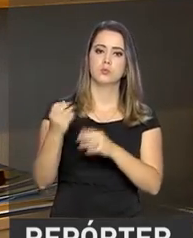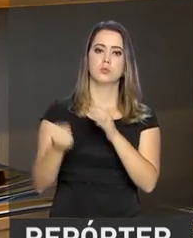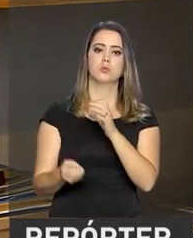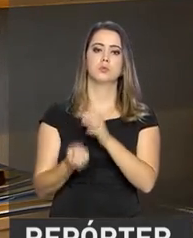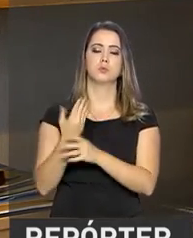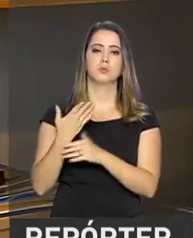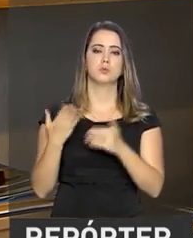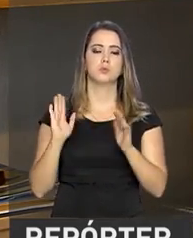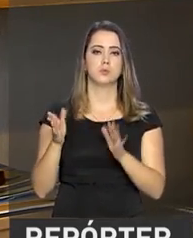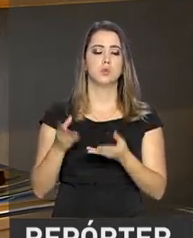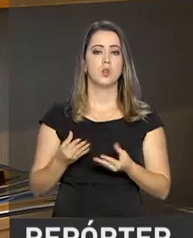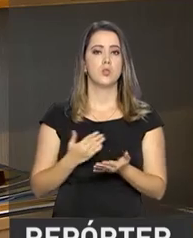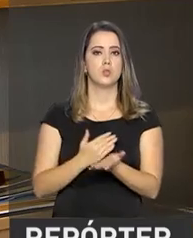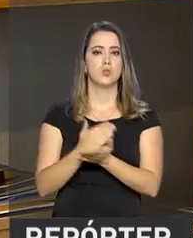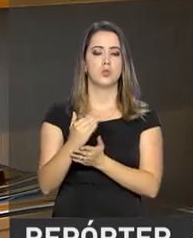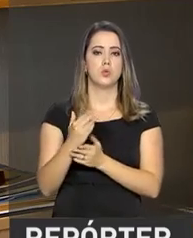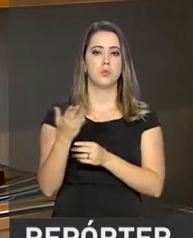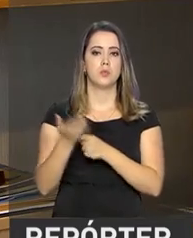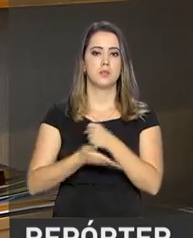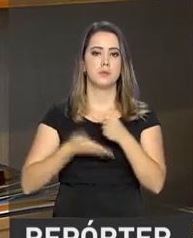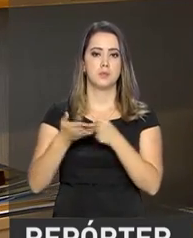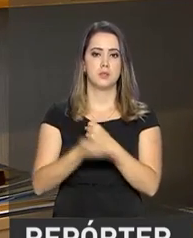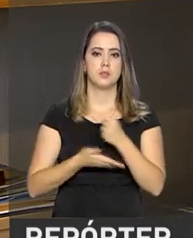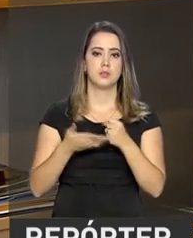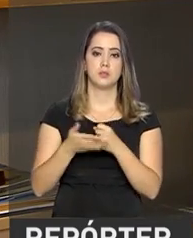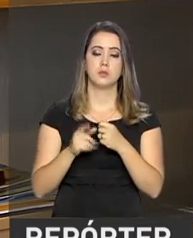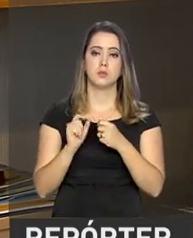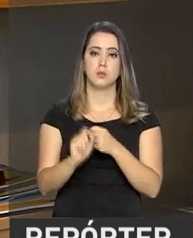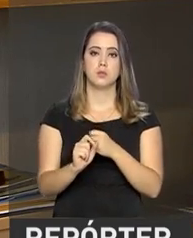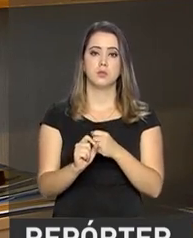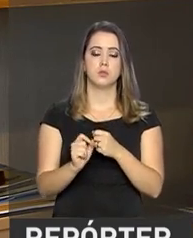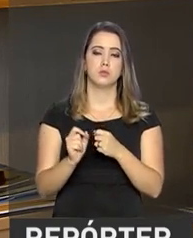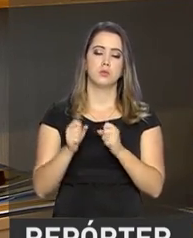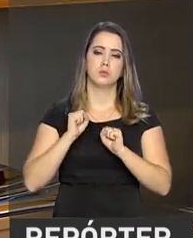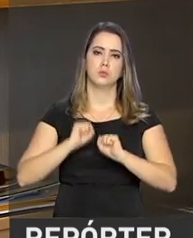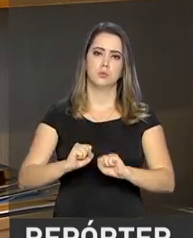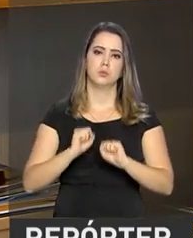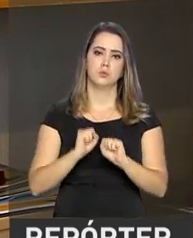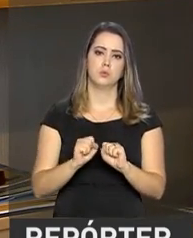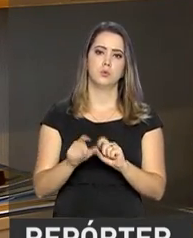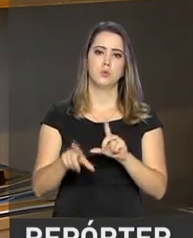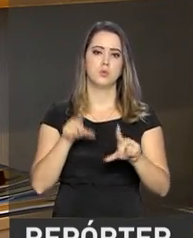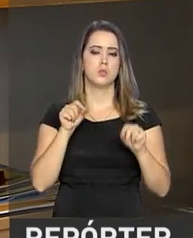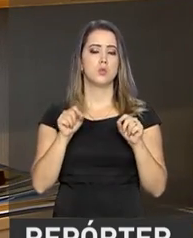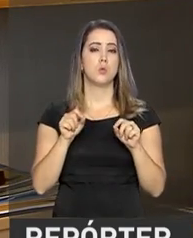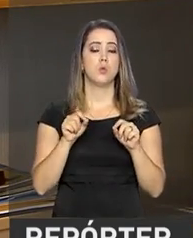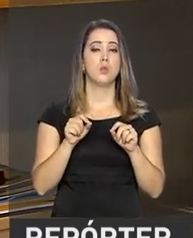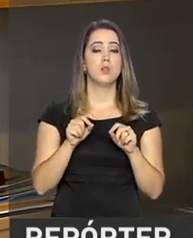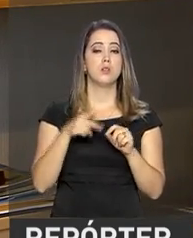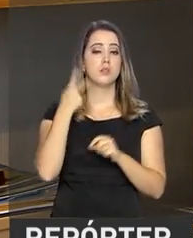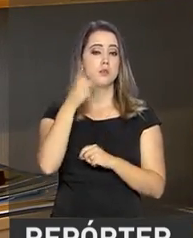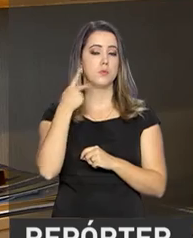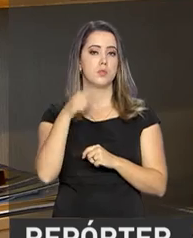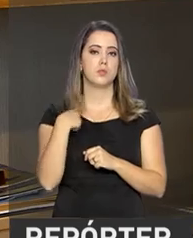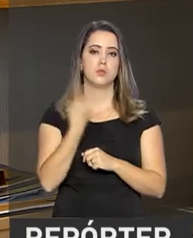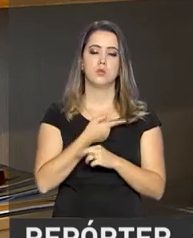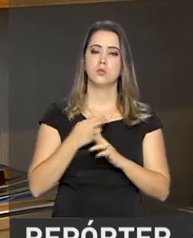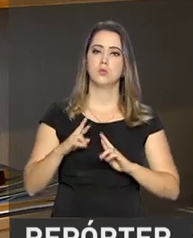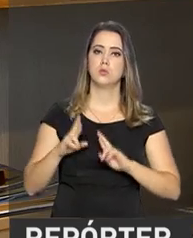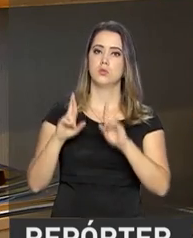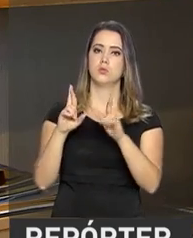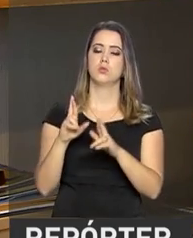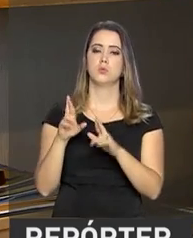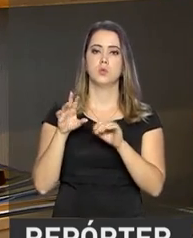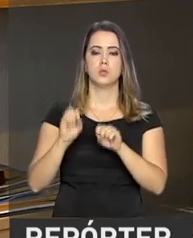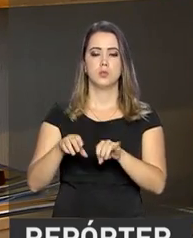ele já nasce tendo a base como um grande né eixo norteador para a definição dessas políticas e o que a gente espera que a educação